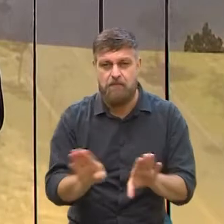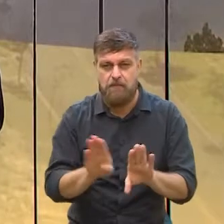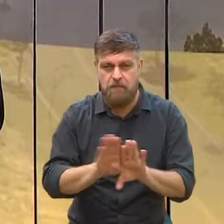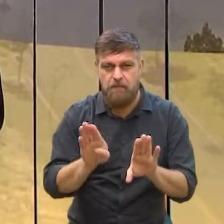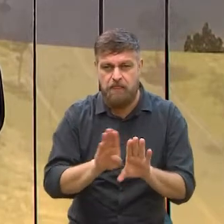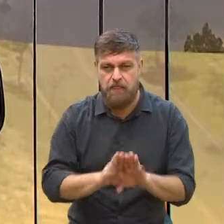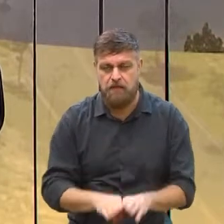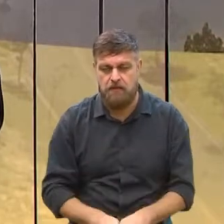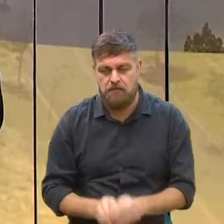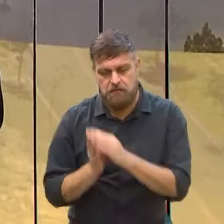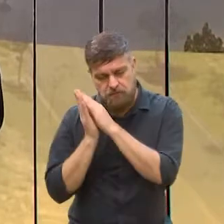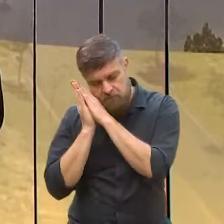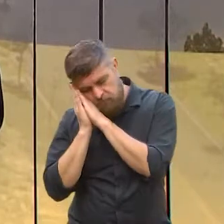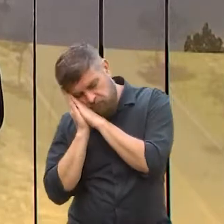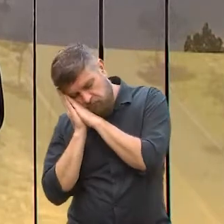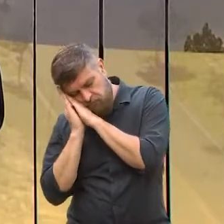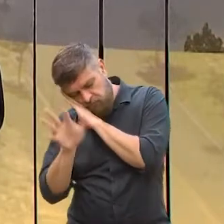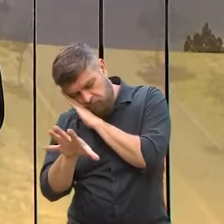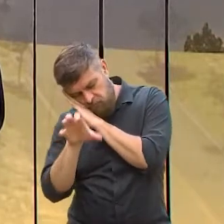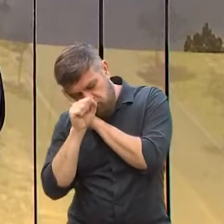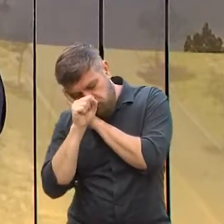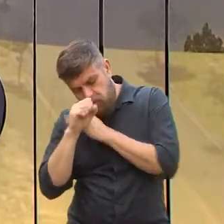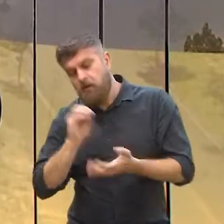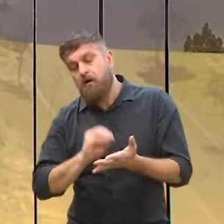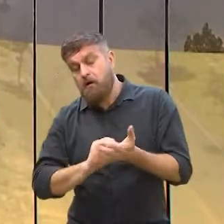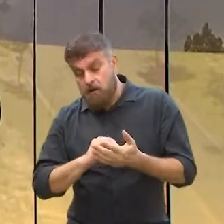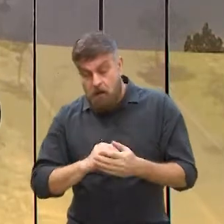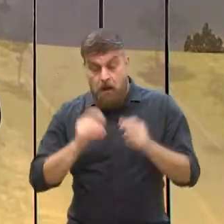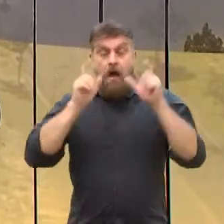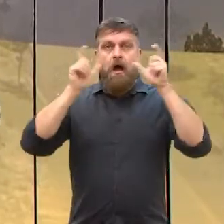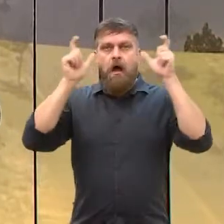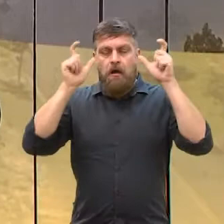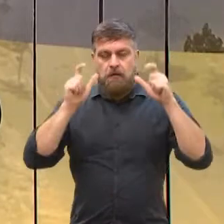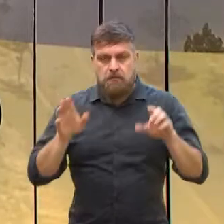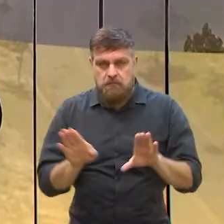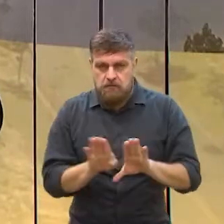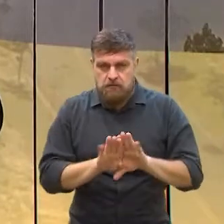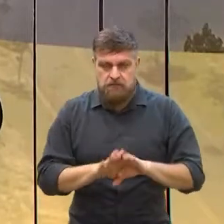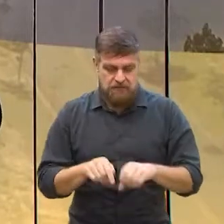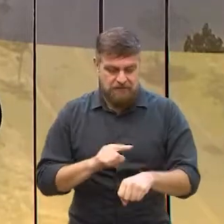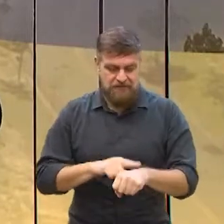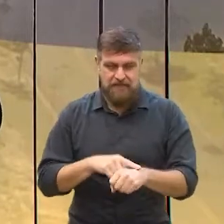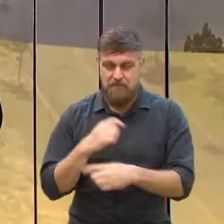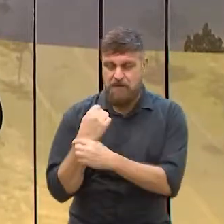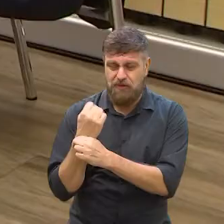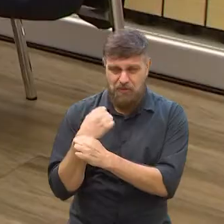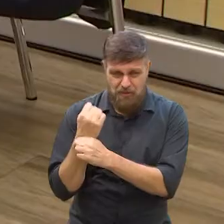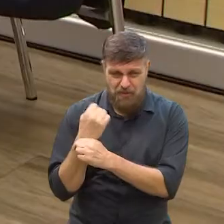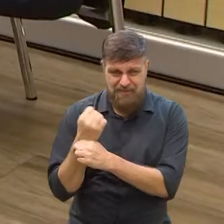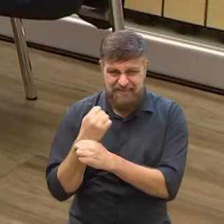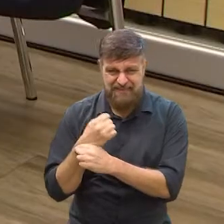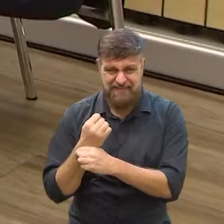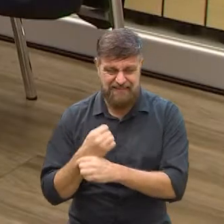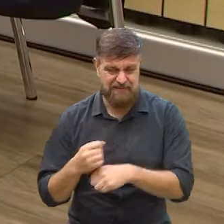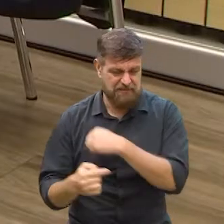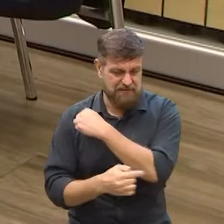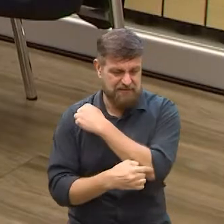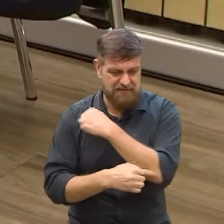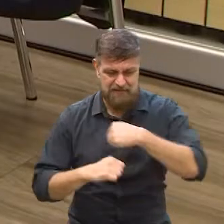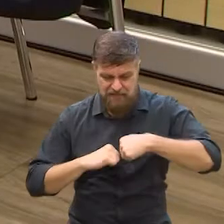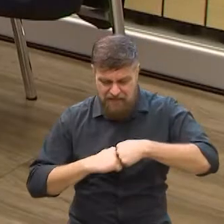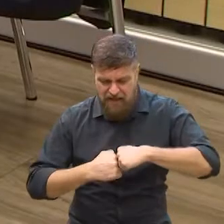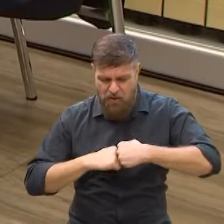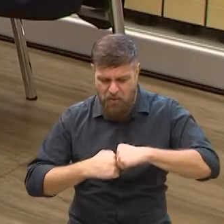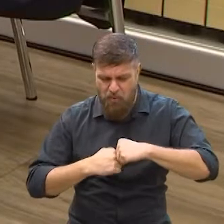problemas de apneia do sono, problemas de articulações, joelhos, colunas. Do sobrepeso.